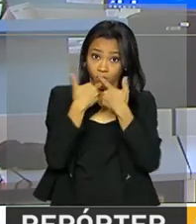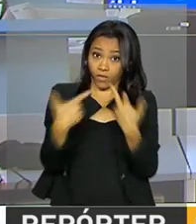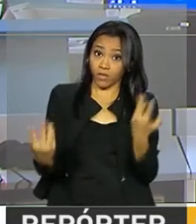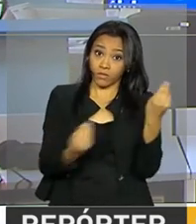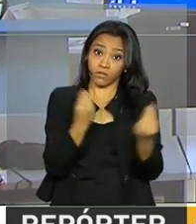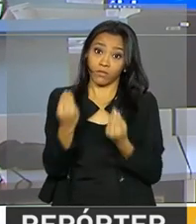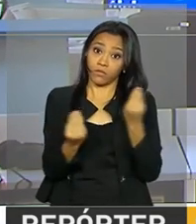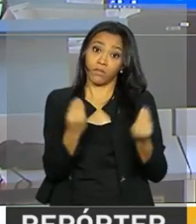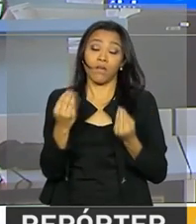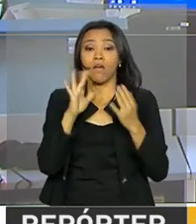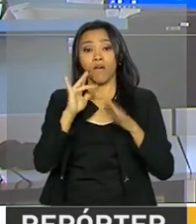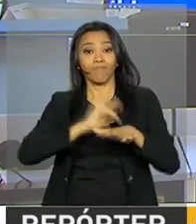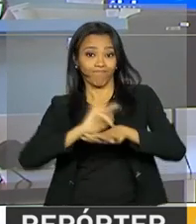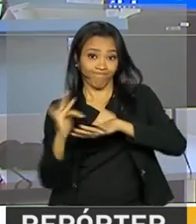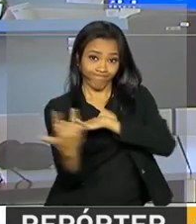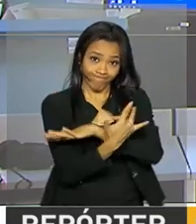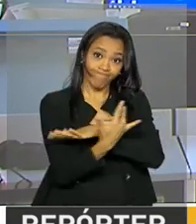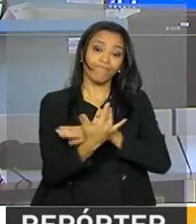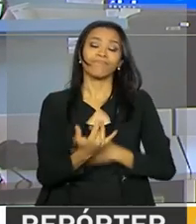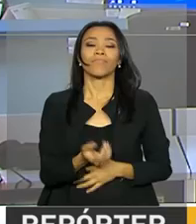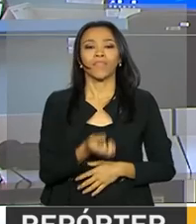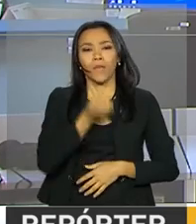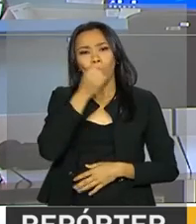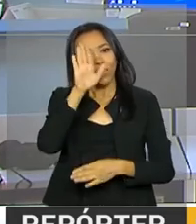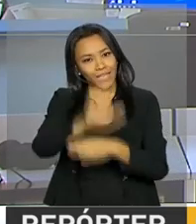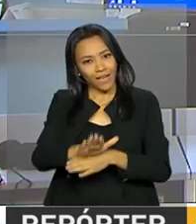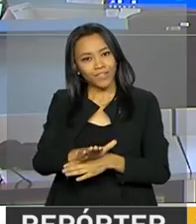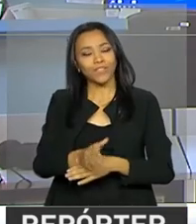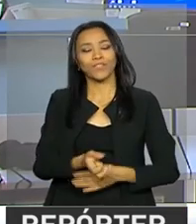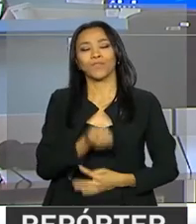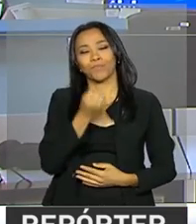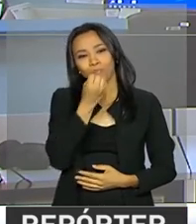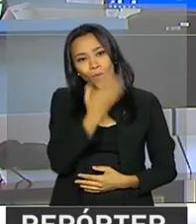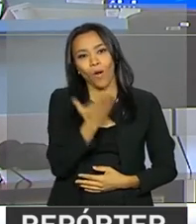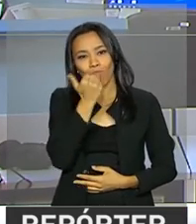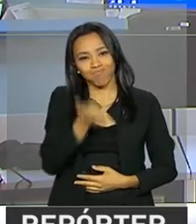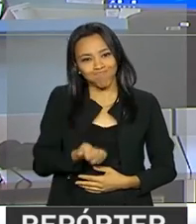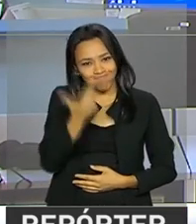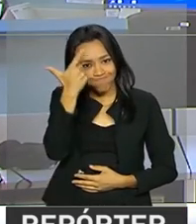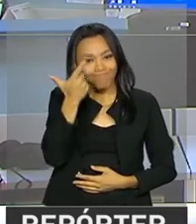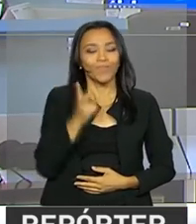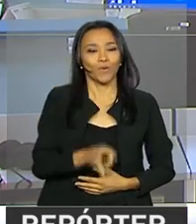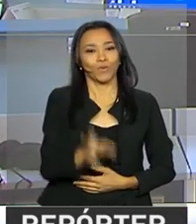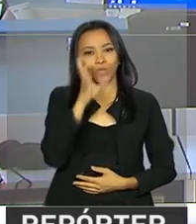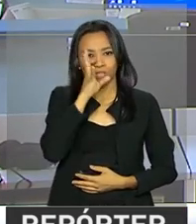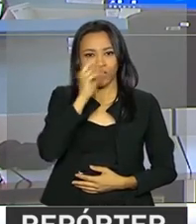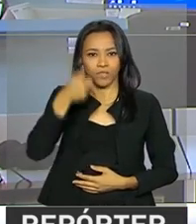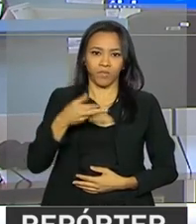novidades também em nossas redes sociais. Uma boa tarde para você, um bom almoço e continue com a